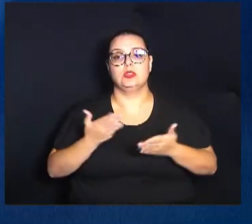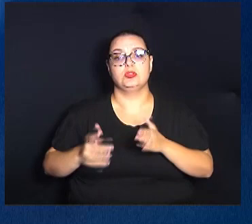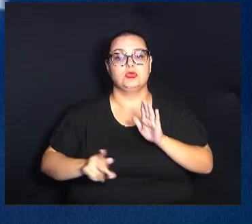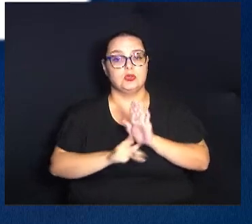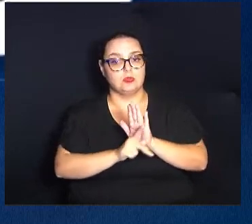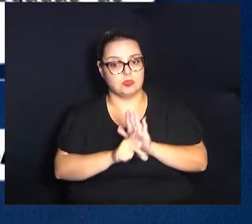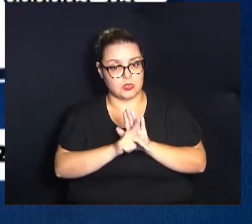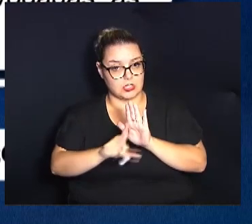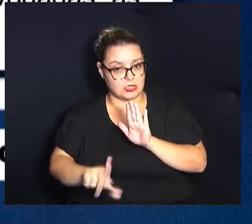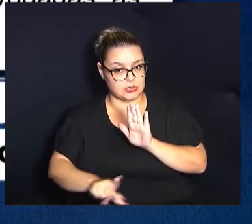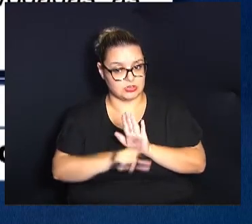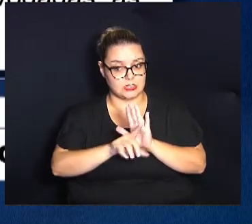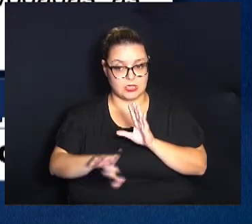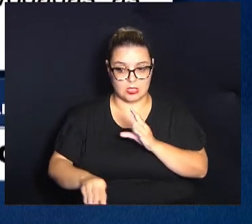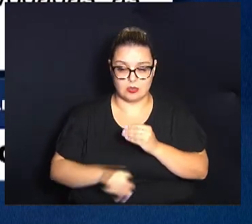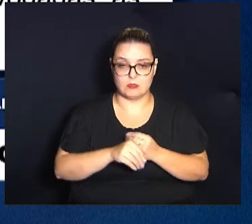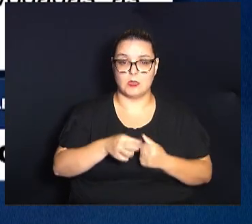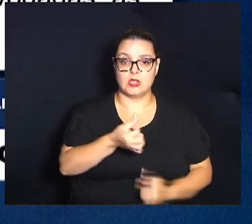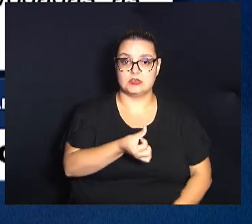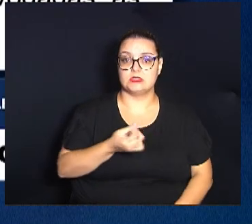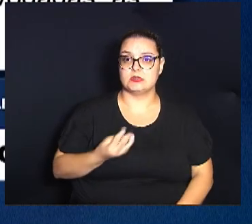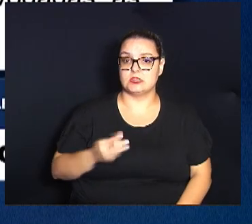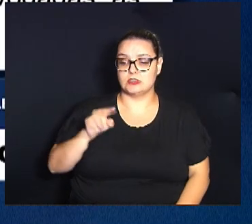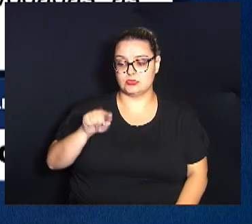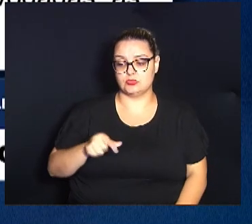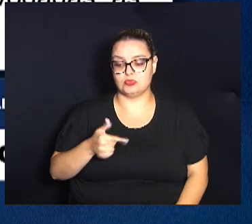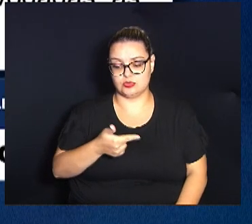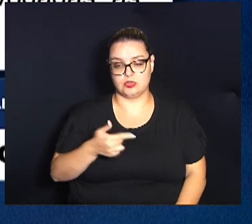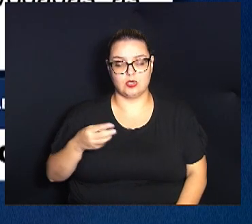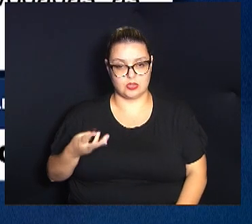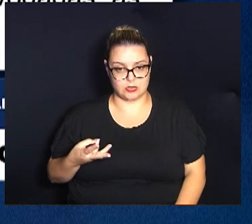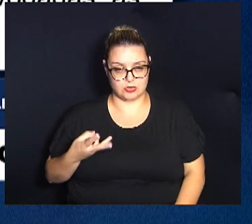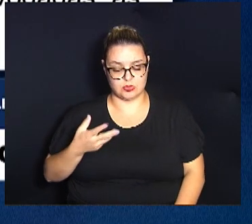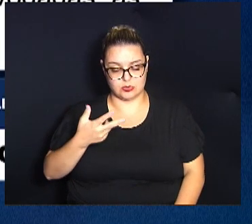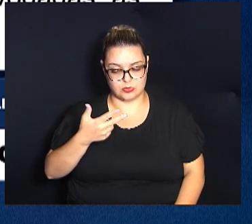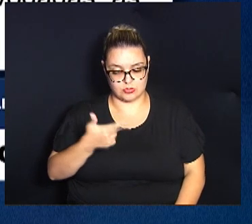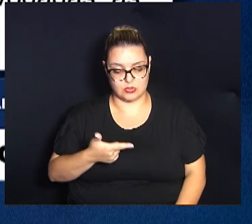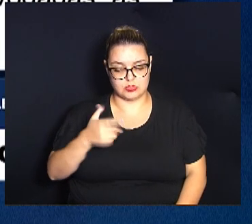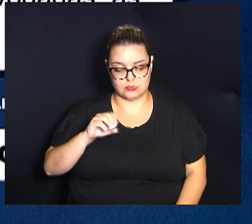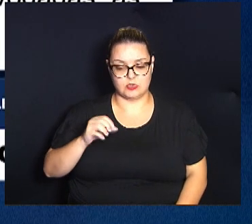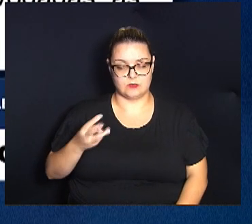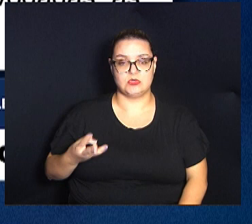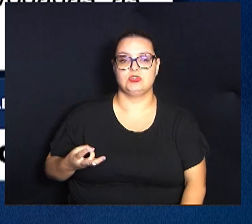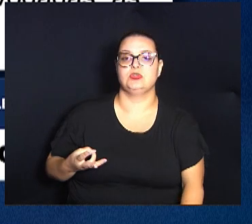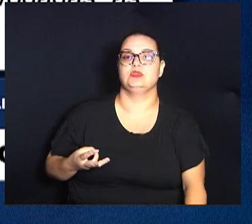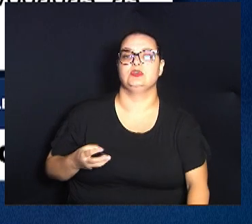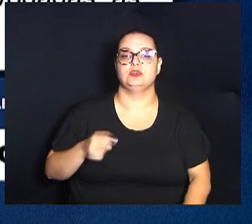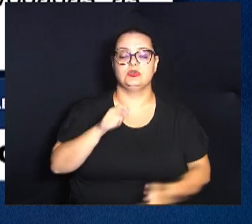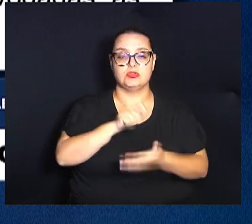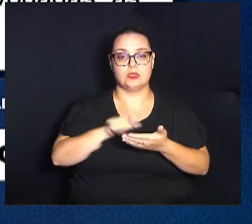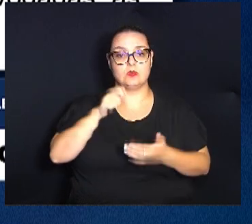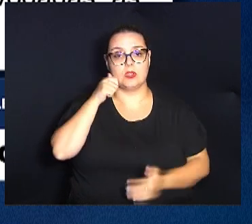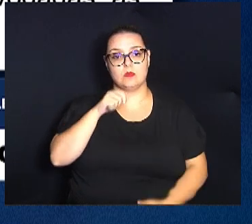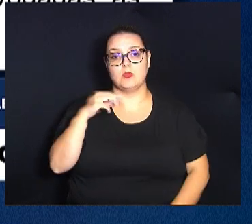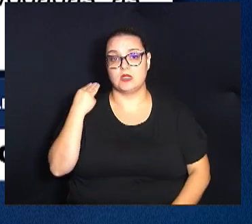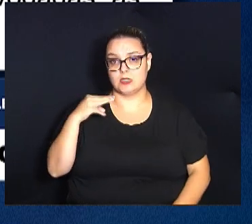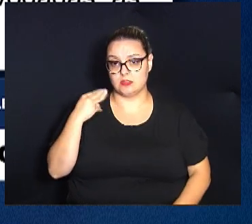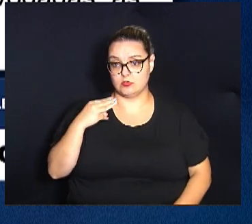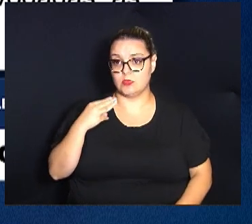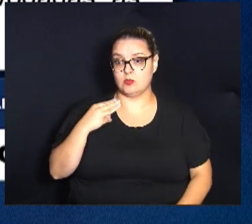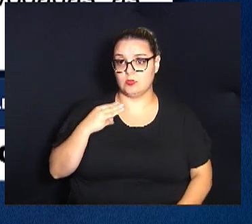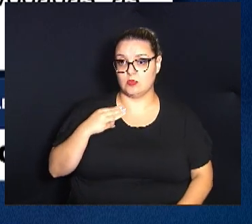de lei complementar 63 de 2023, de autoria da vereadora Mariana Conte, para que